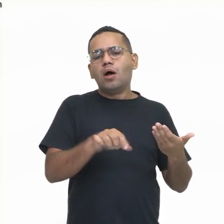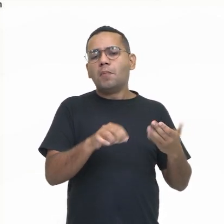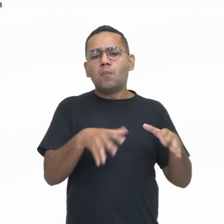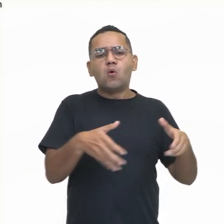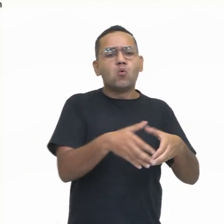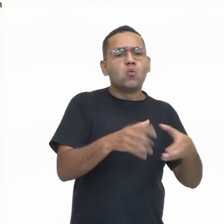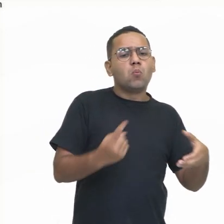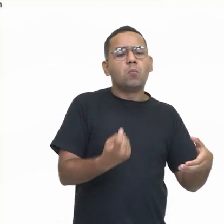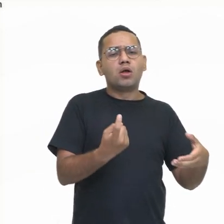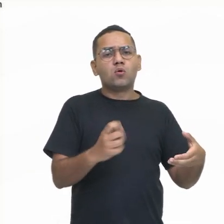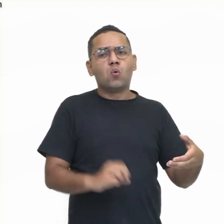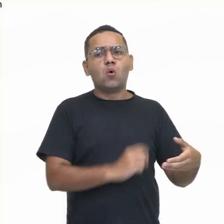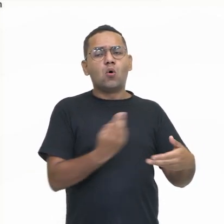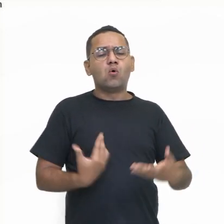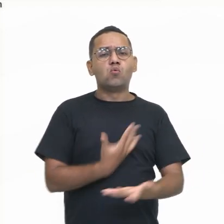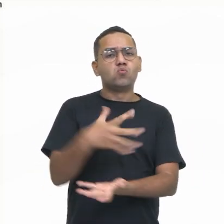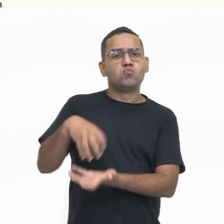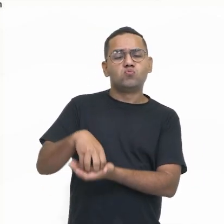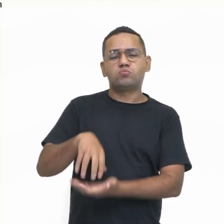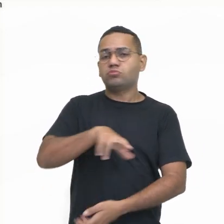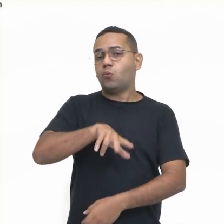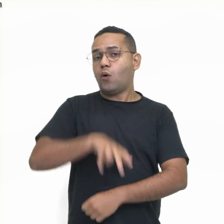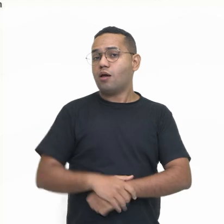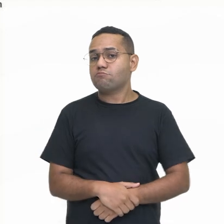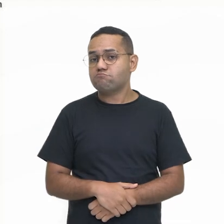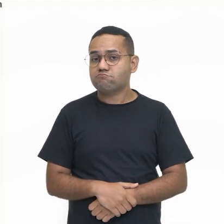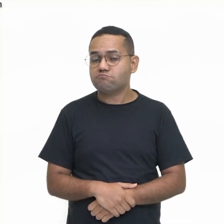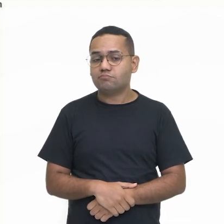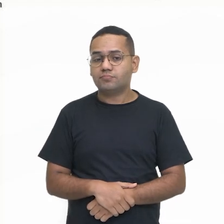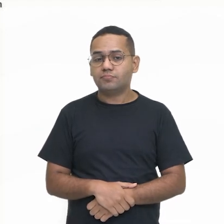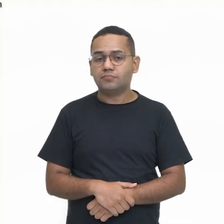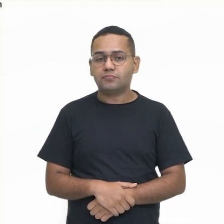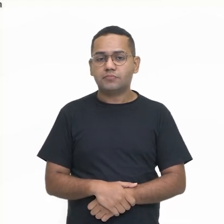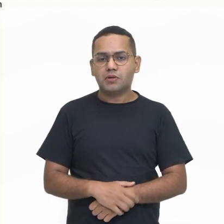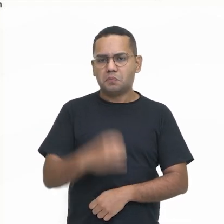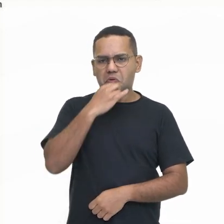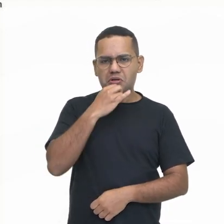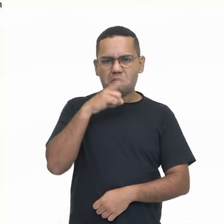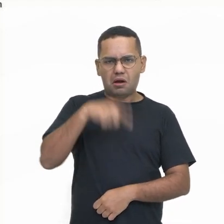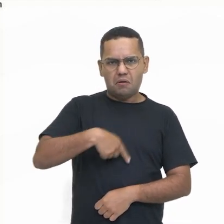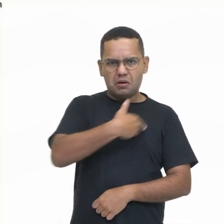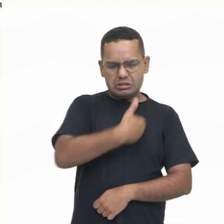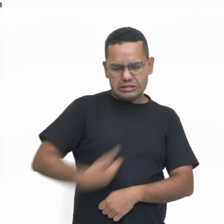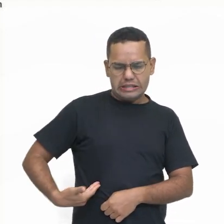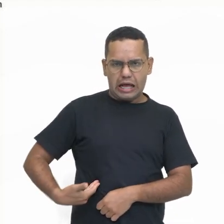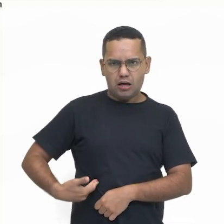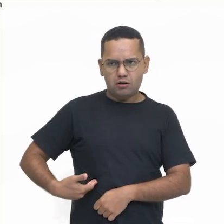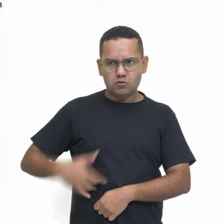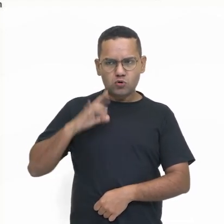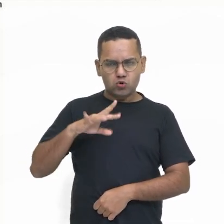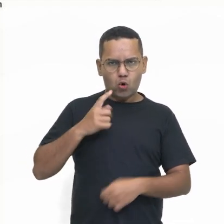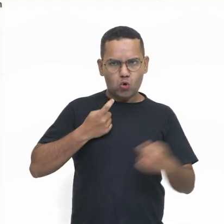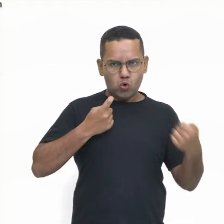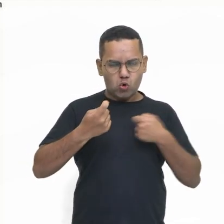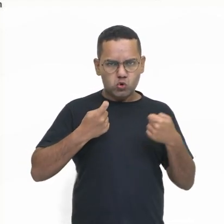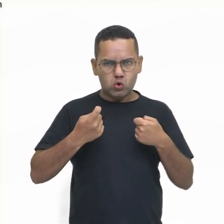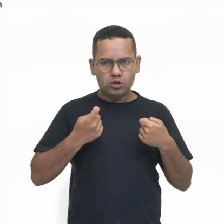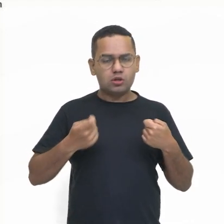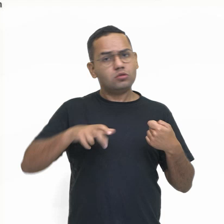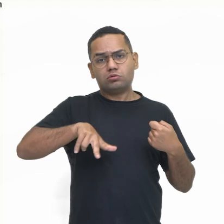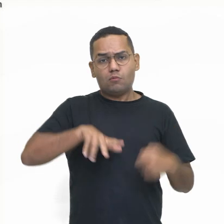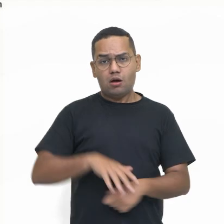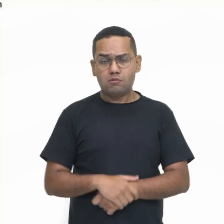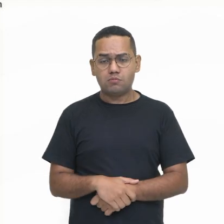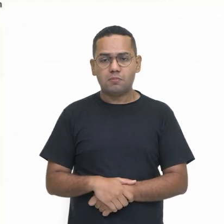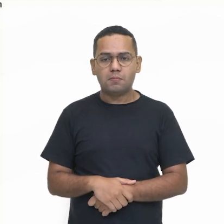pessoa, ou mesmo por uma organização. Não é mais o Estado em si que vai fazer isso, tá?